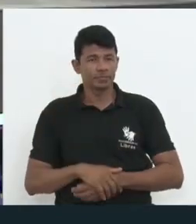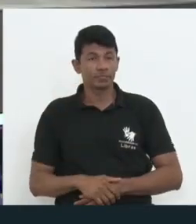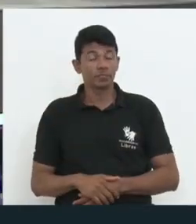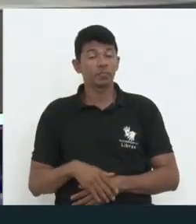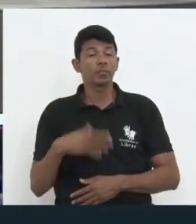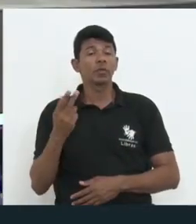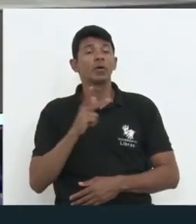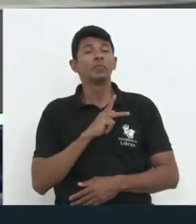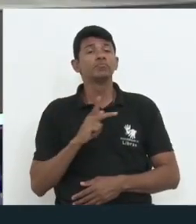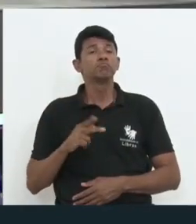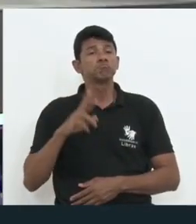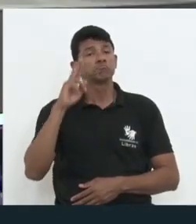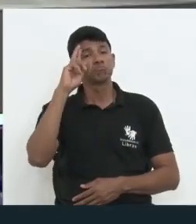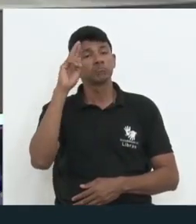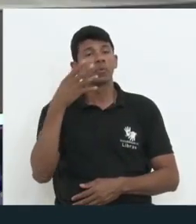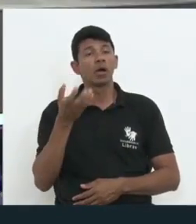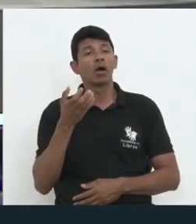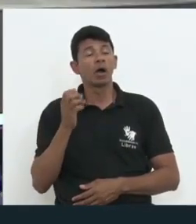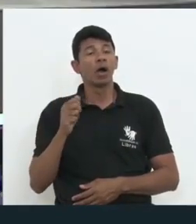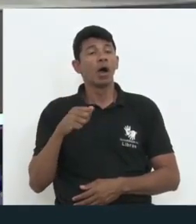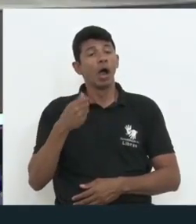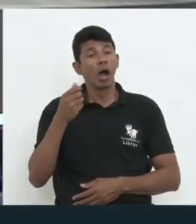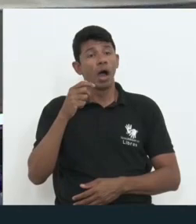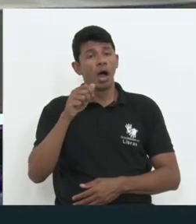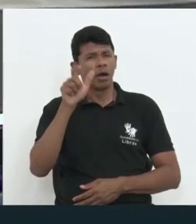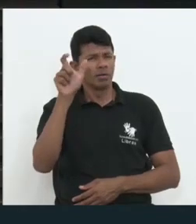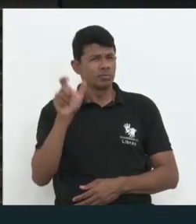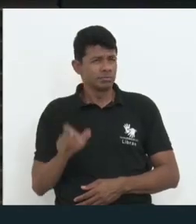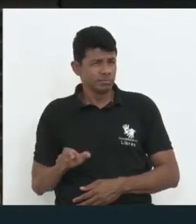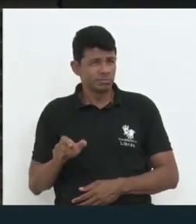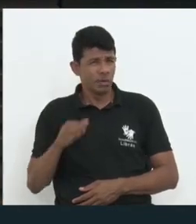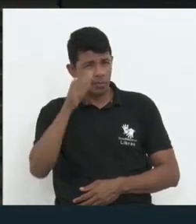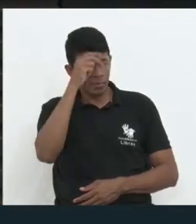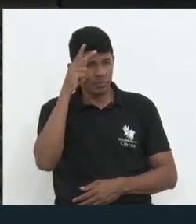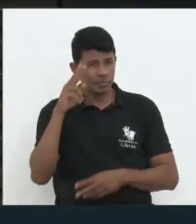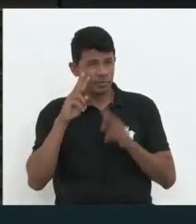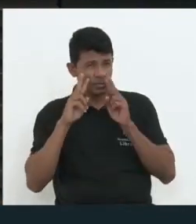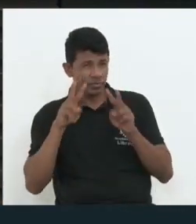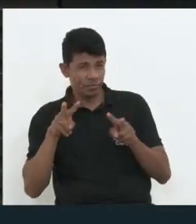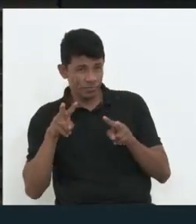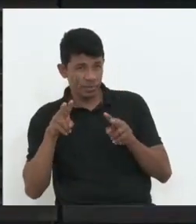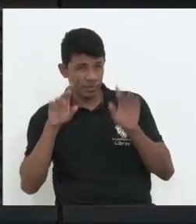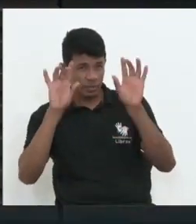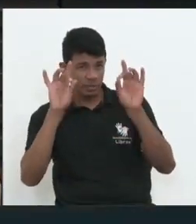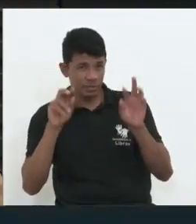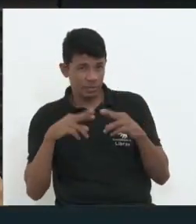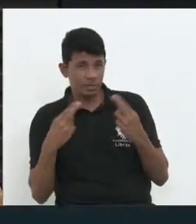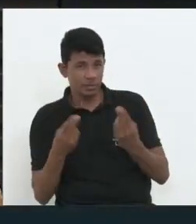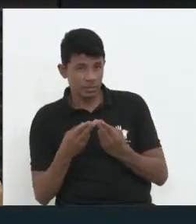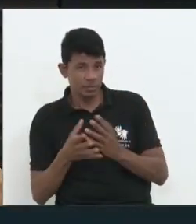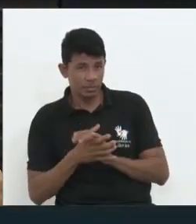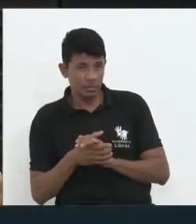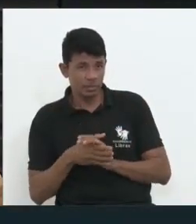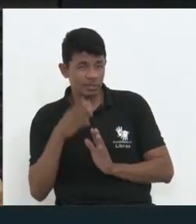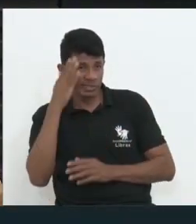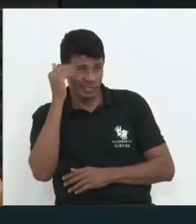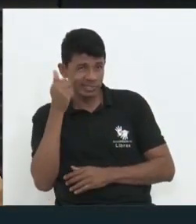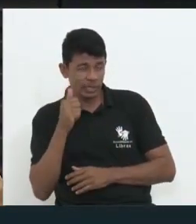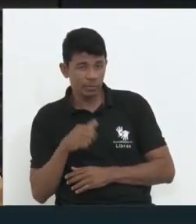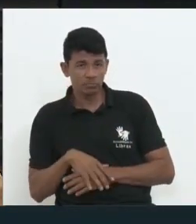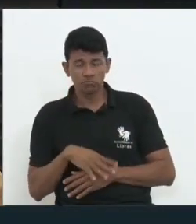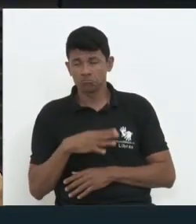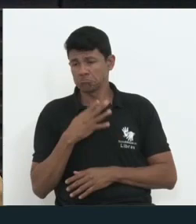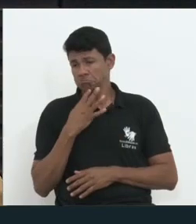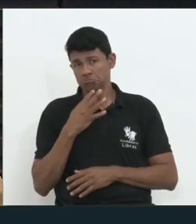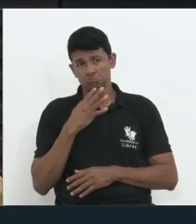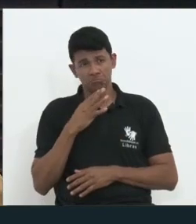presidente, o prefeito assiste essas sessões aqui, senhor presidente? O senhor tem essa informação? Desconheço, se eu não me